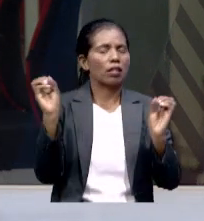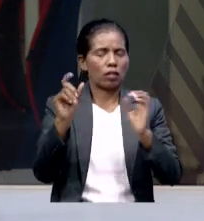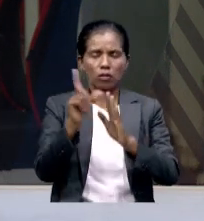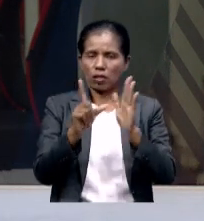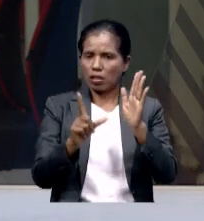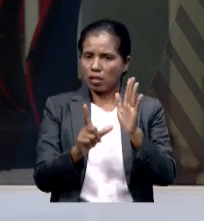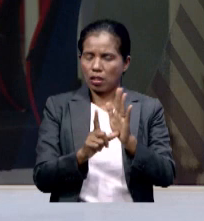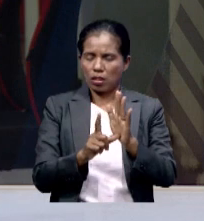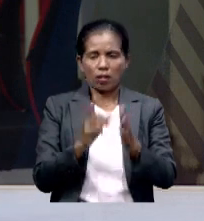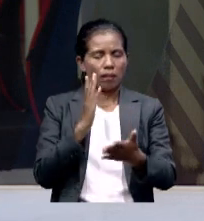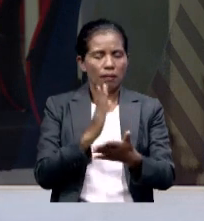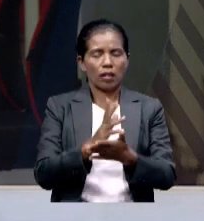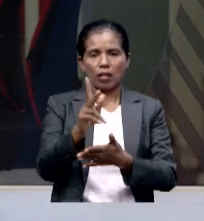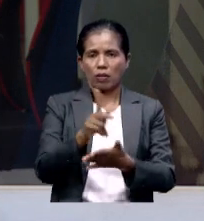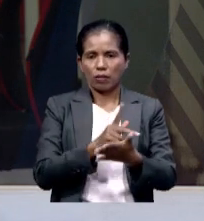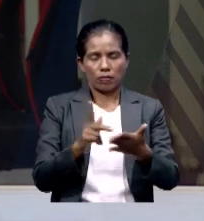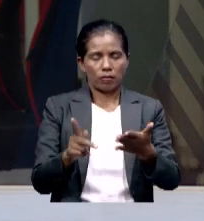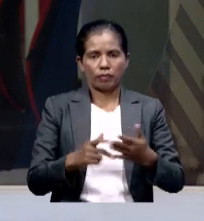combate à corrupção.